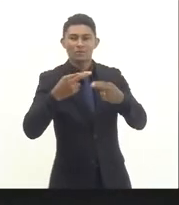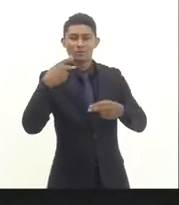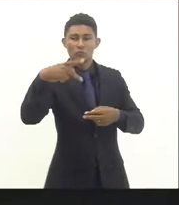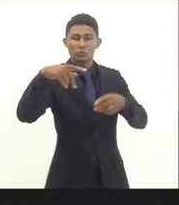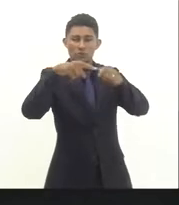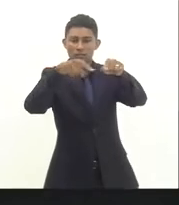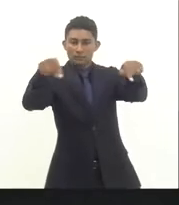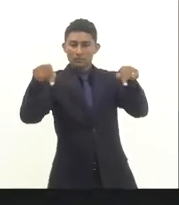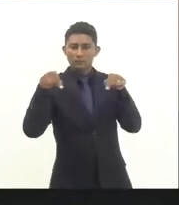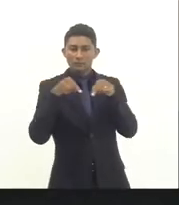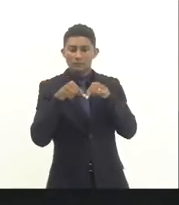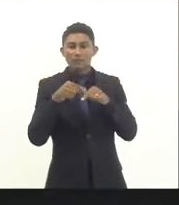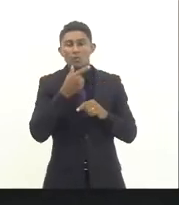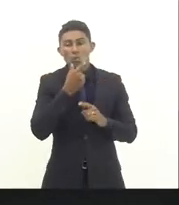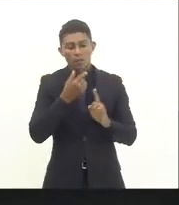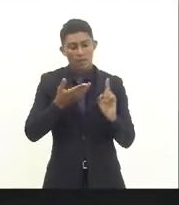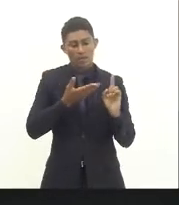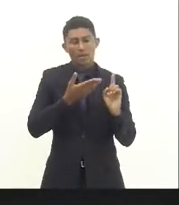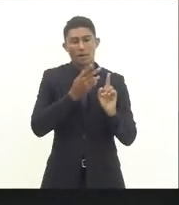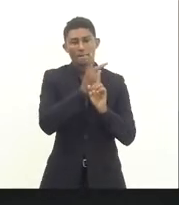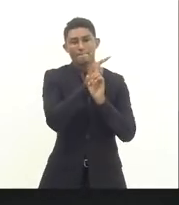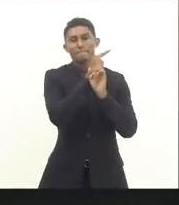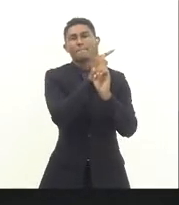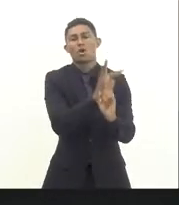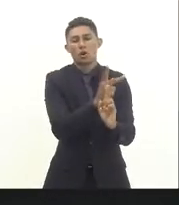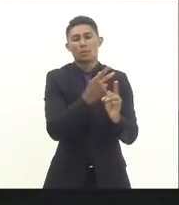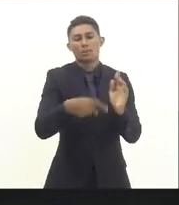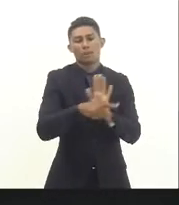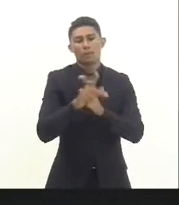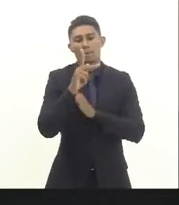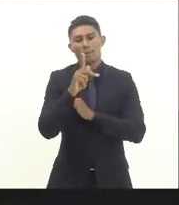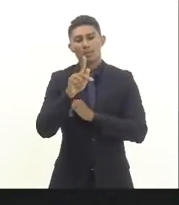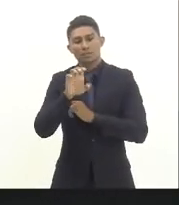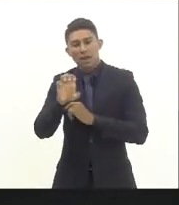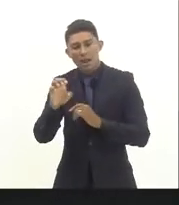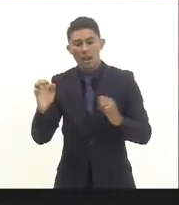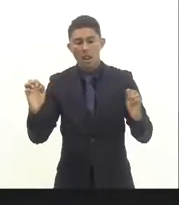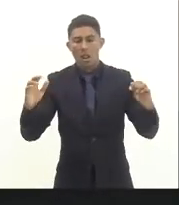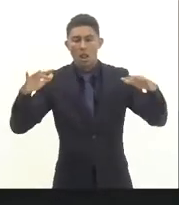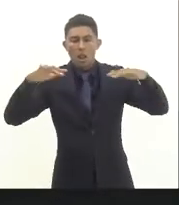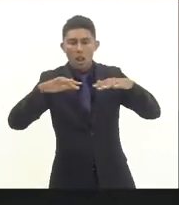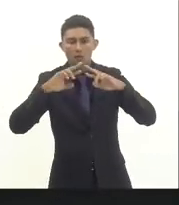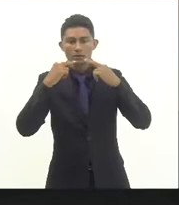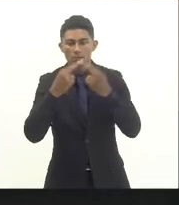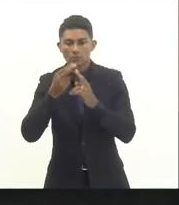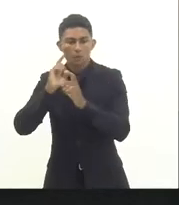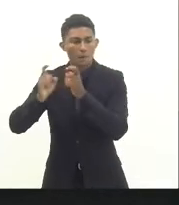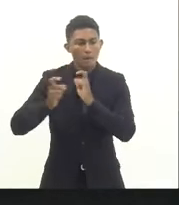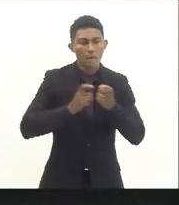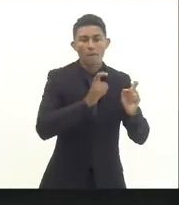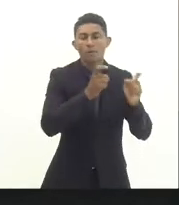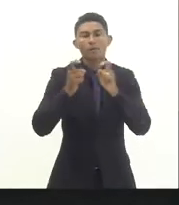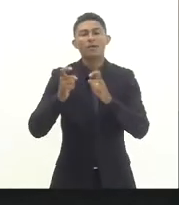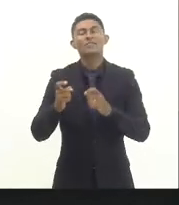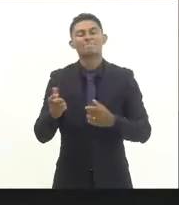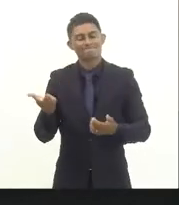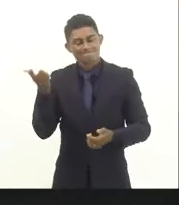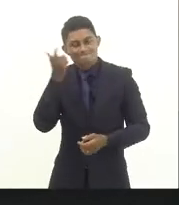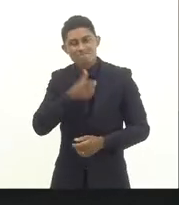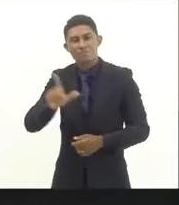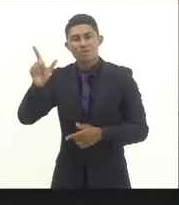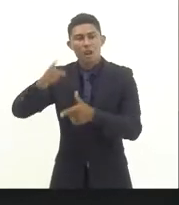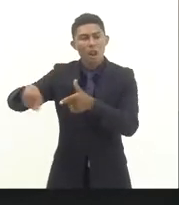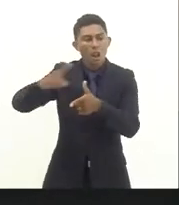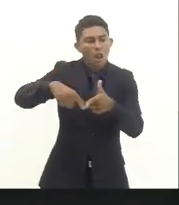procurador da pge o procurador-chefe aqui permitiu de uma forma definitiva solução desse problema